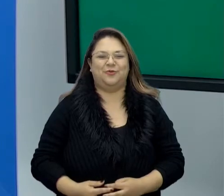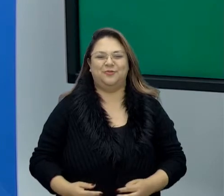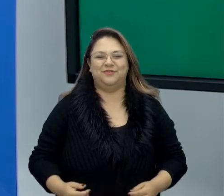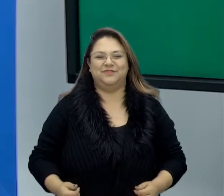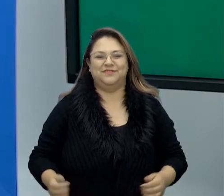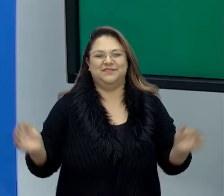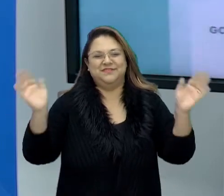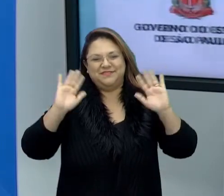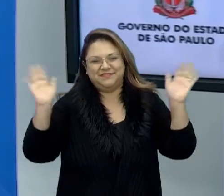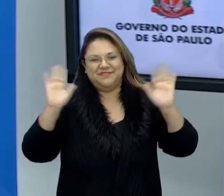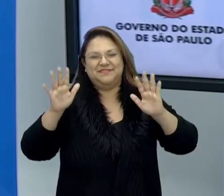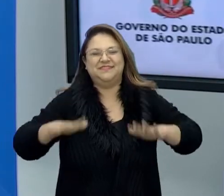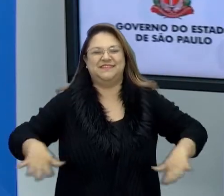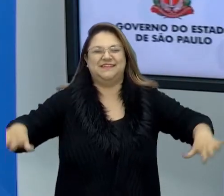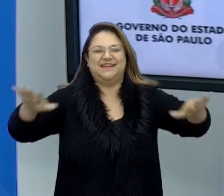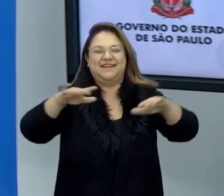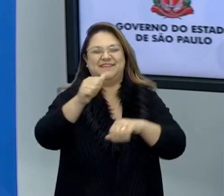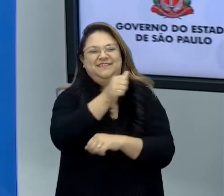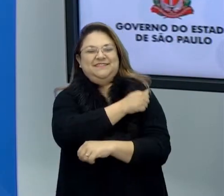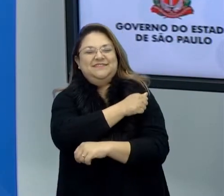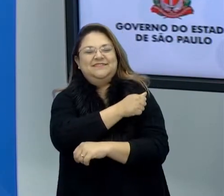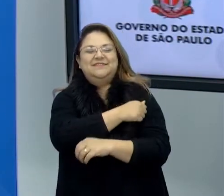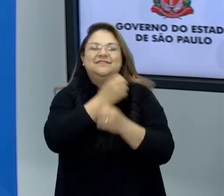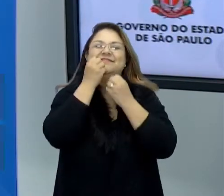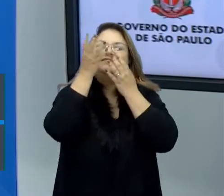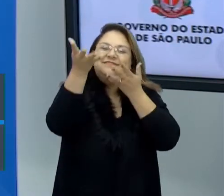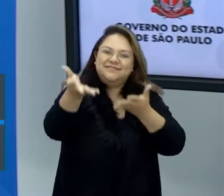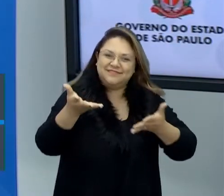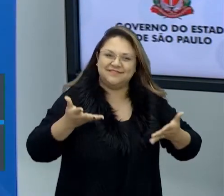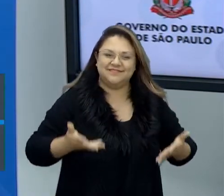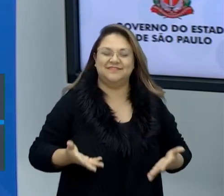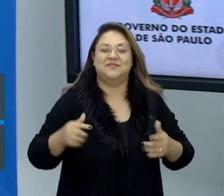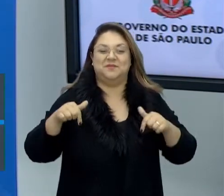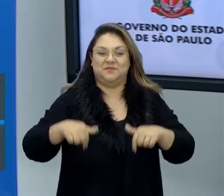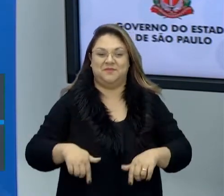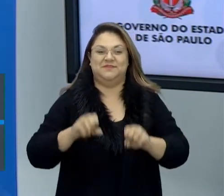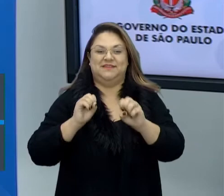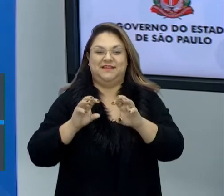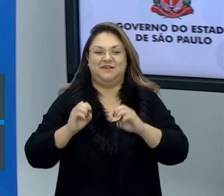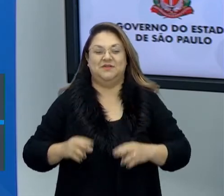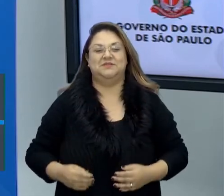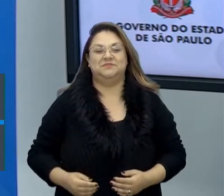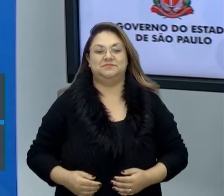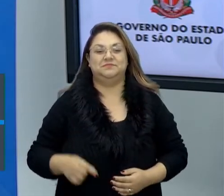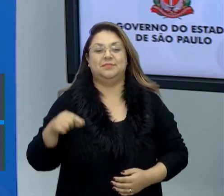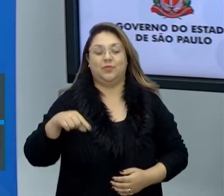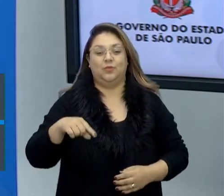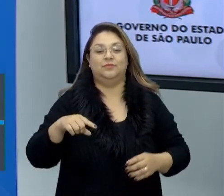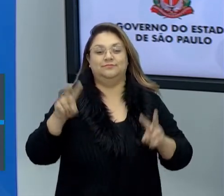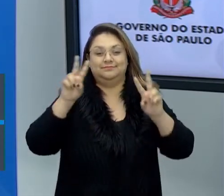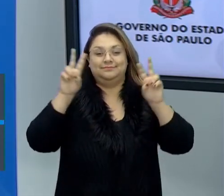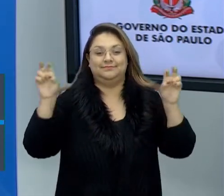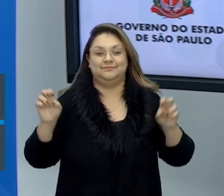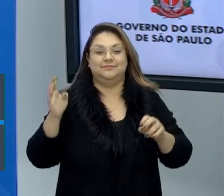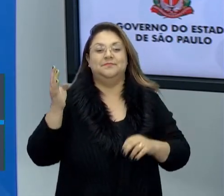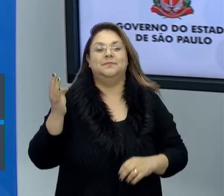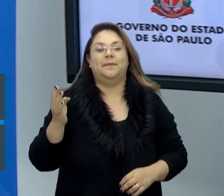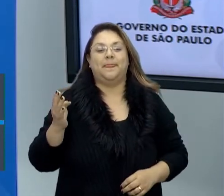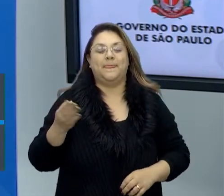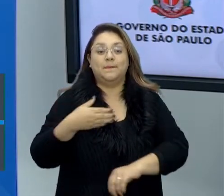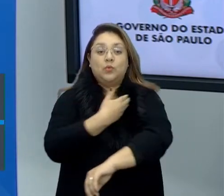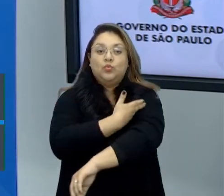Olá, estudantes! Sejam muito bem-vindos à nossa aula de hoje do nosso componente de